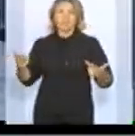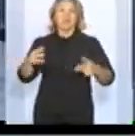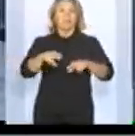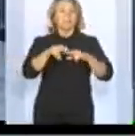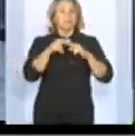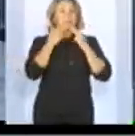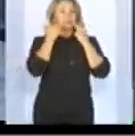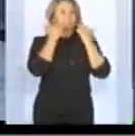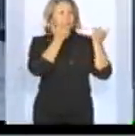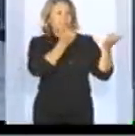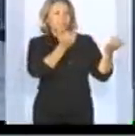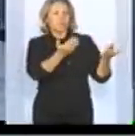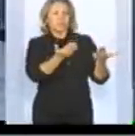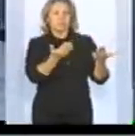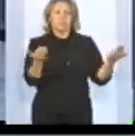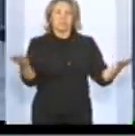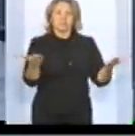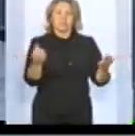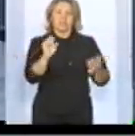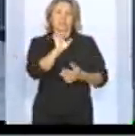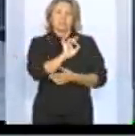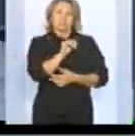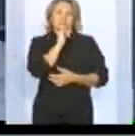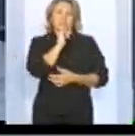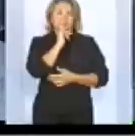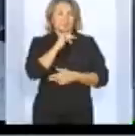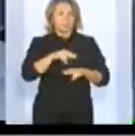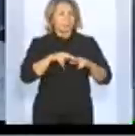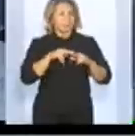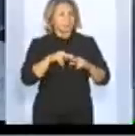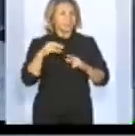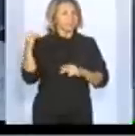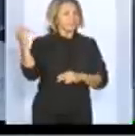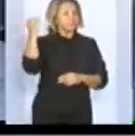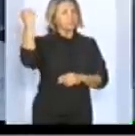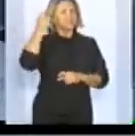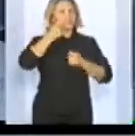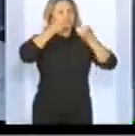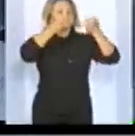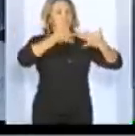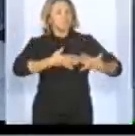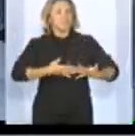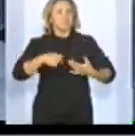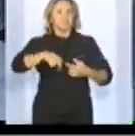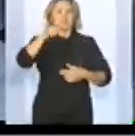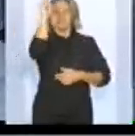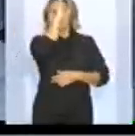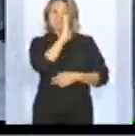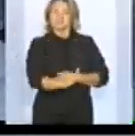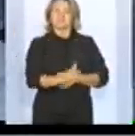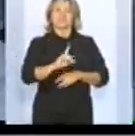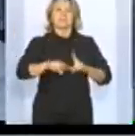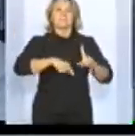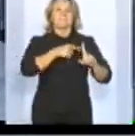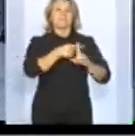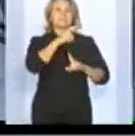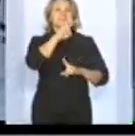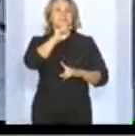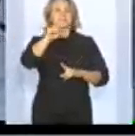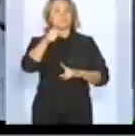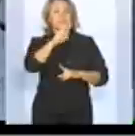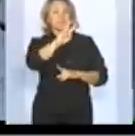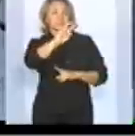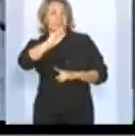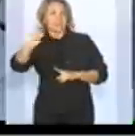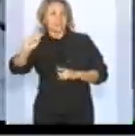Aparentemente isso faz todo sentido. Porém, é importante dizer que o Brasil possui mais de 5.500 municípios e todos